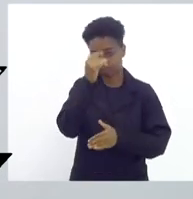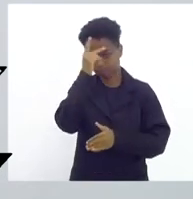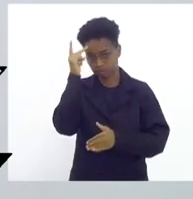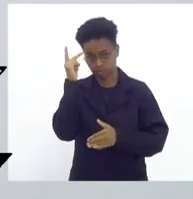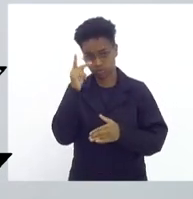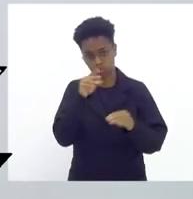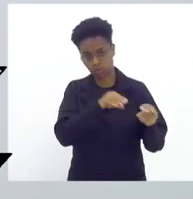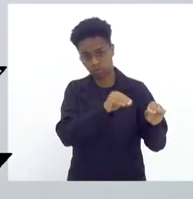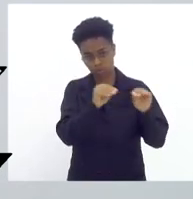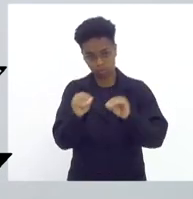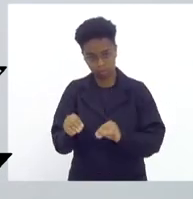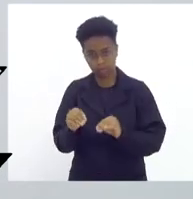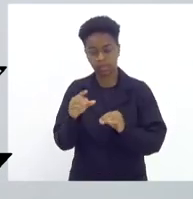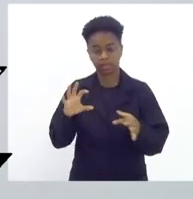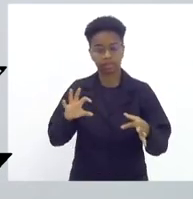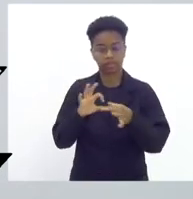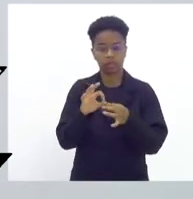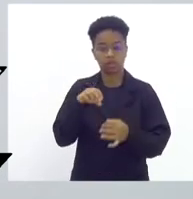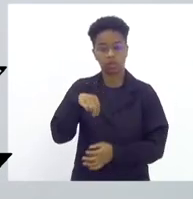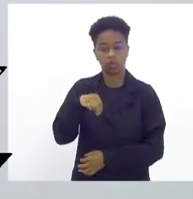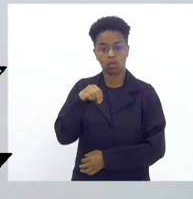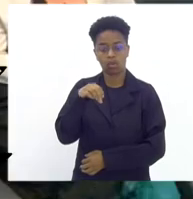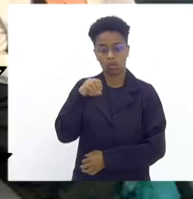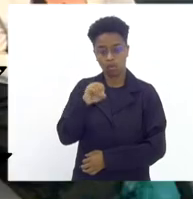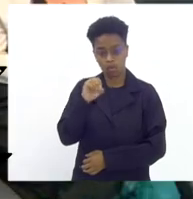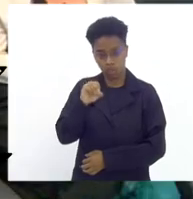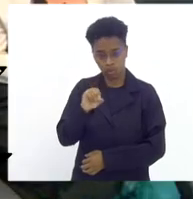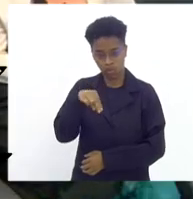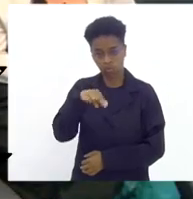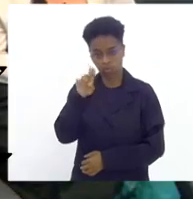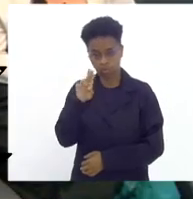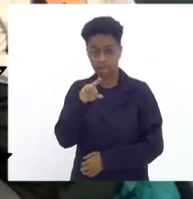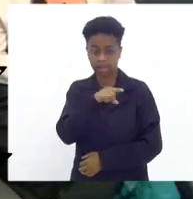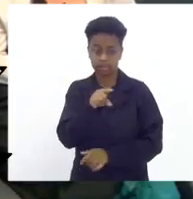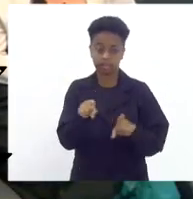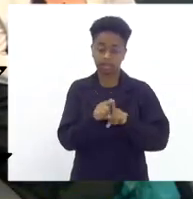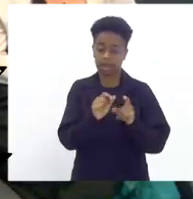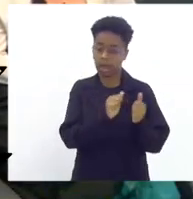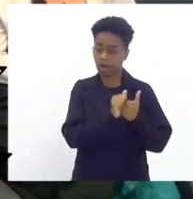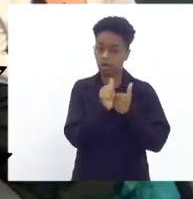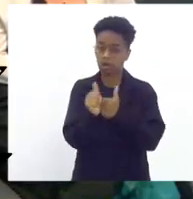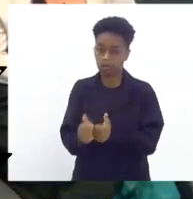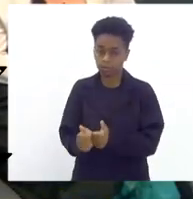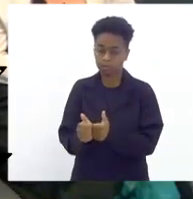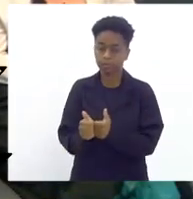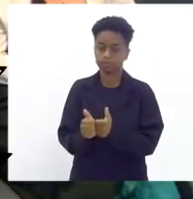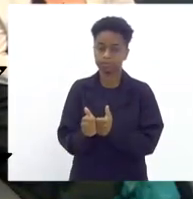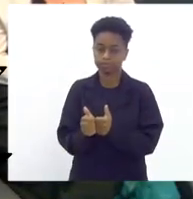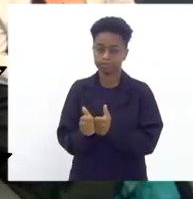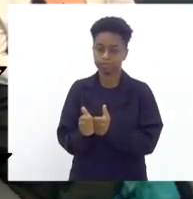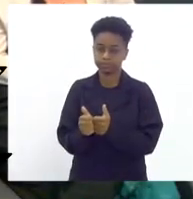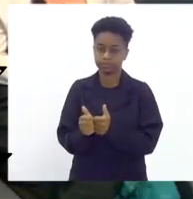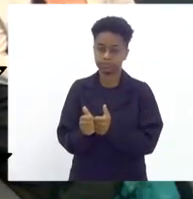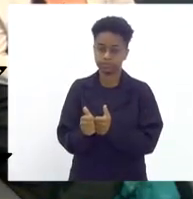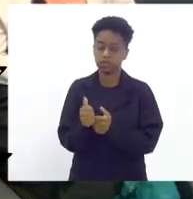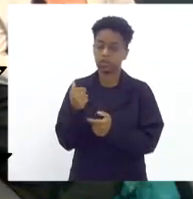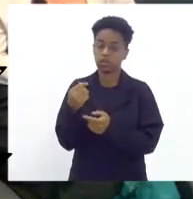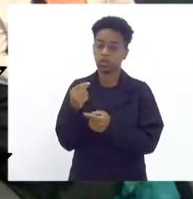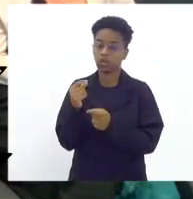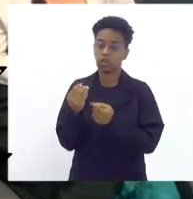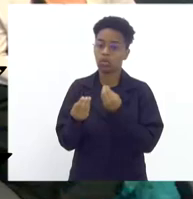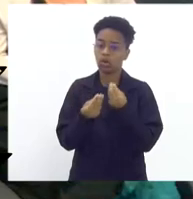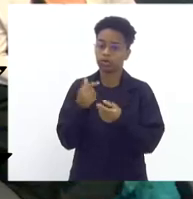vinculada ONU ele também tá aqui na perspectiva de acompanhar o que seria trabalho